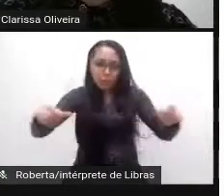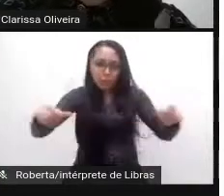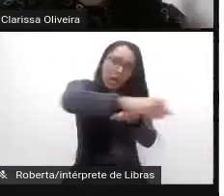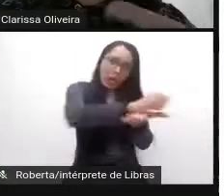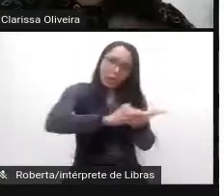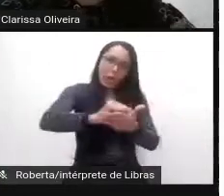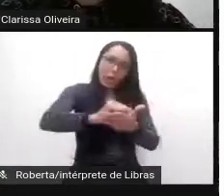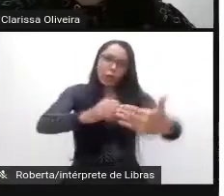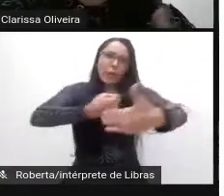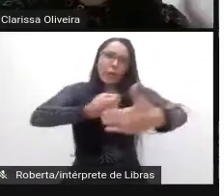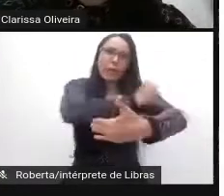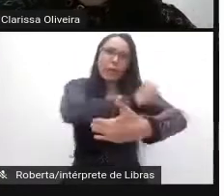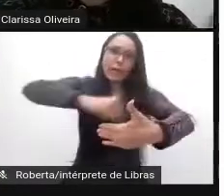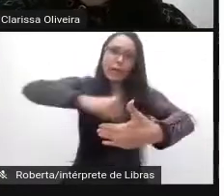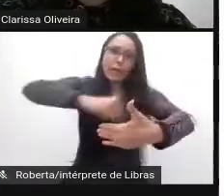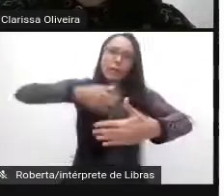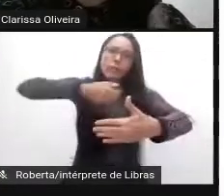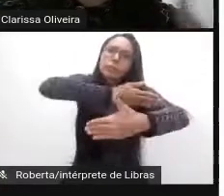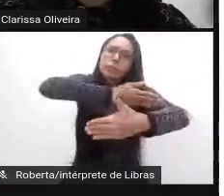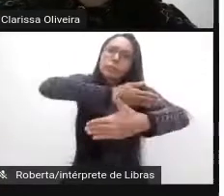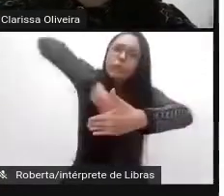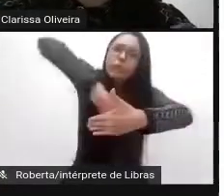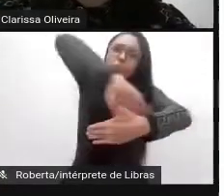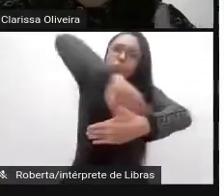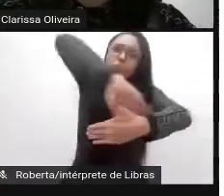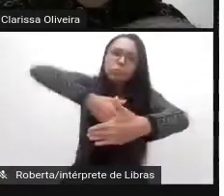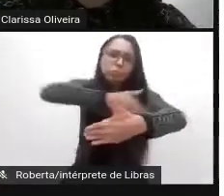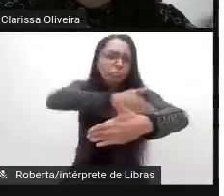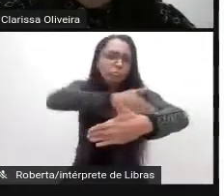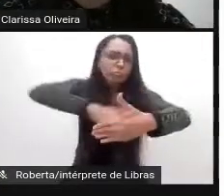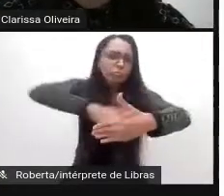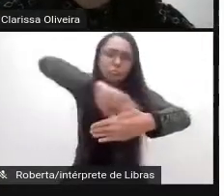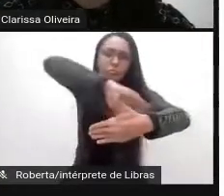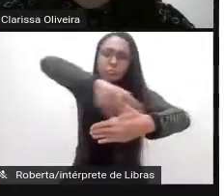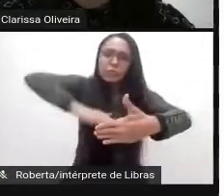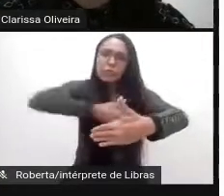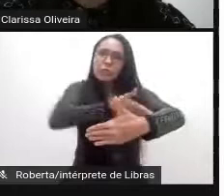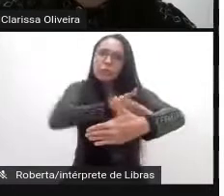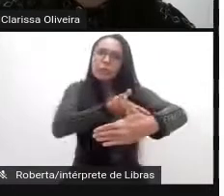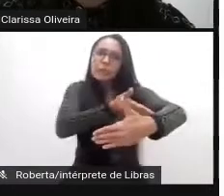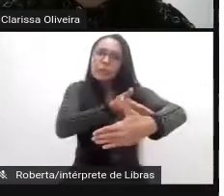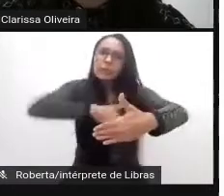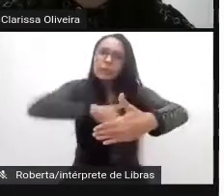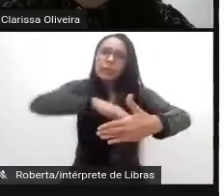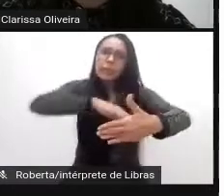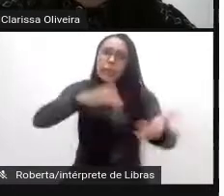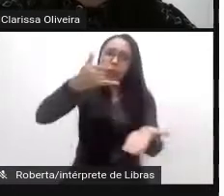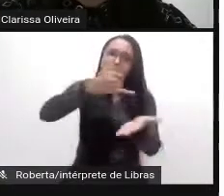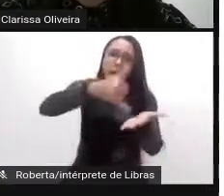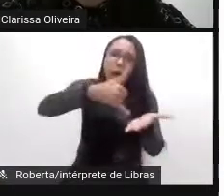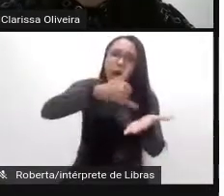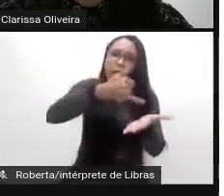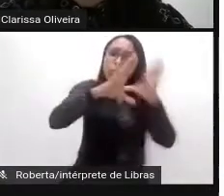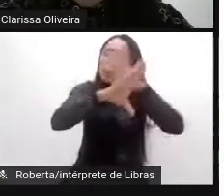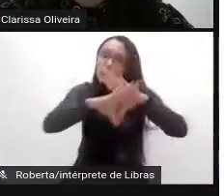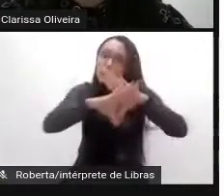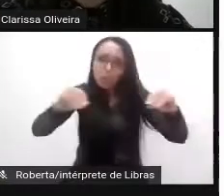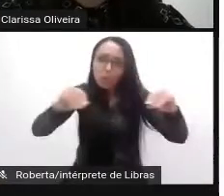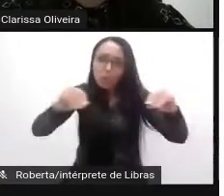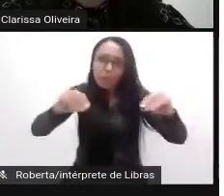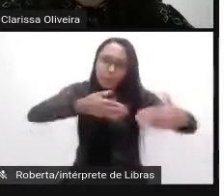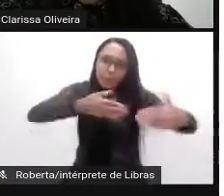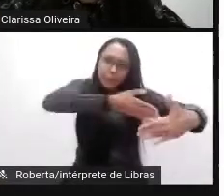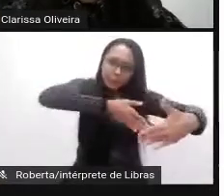casa, você utiliza um detergente para ir retirando aquela gordura que está impregnada naquele objeto,